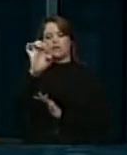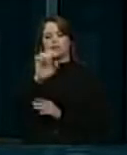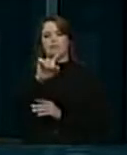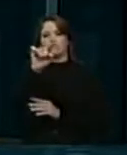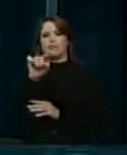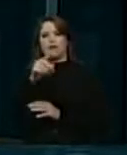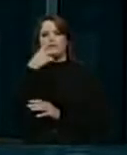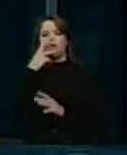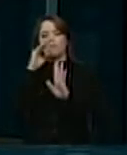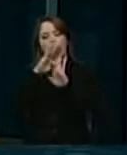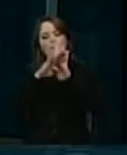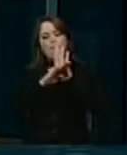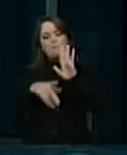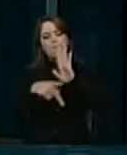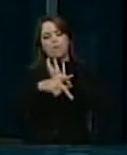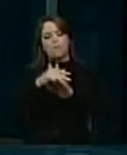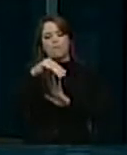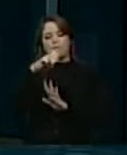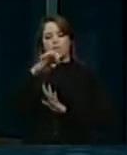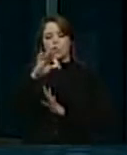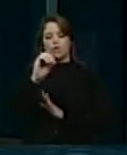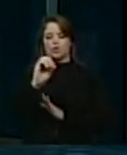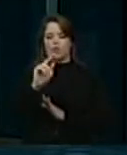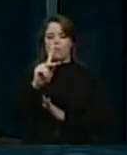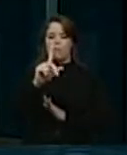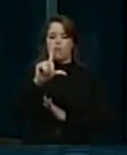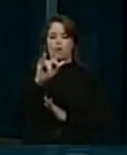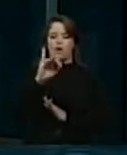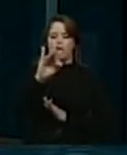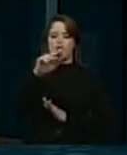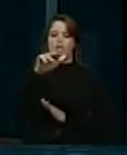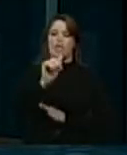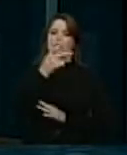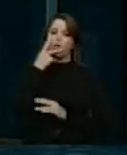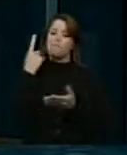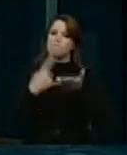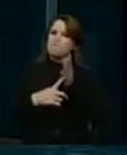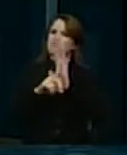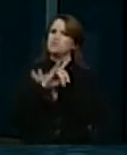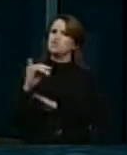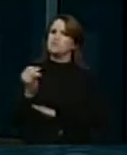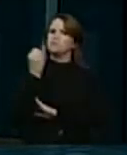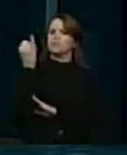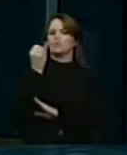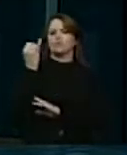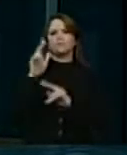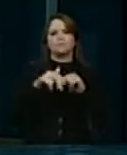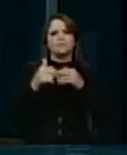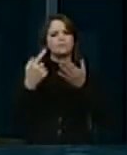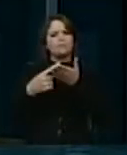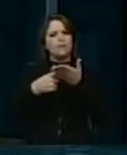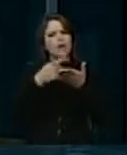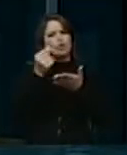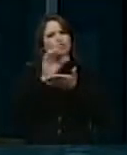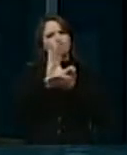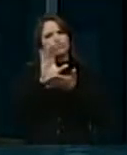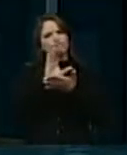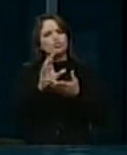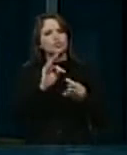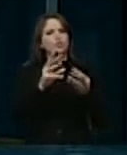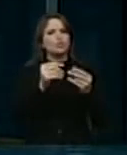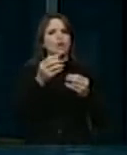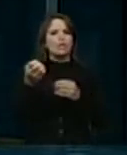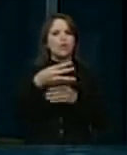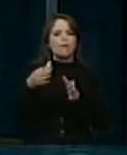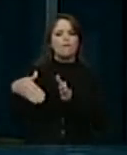planejamento definido pela Agenda Metropolitana. Foi uma data histórica. Dentre esses investimentos estão